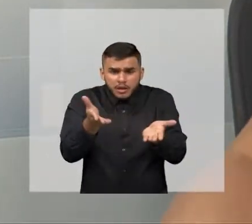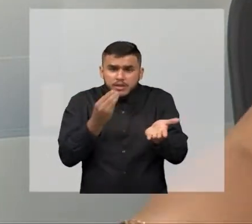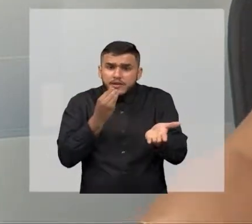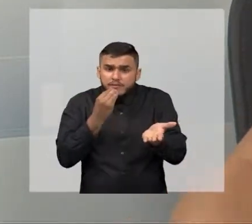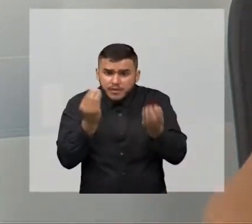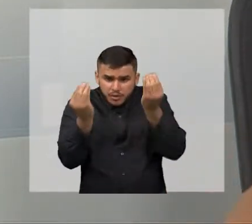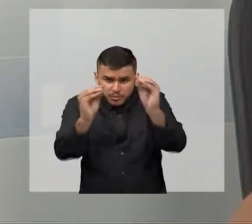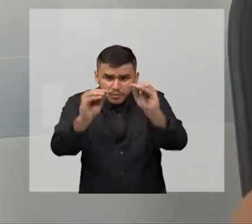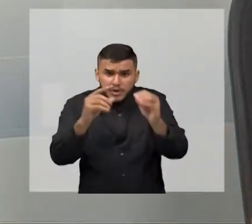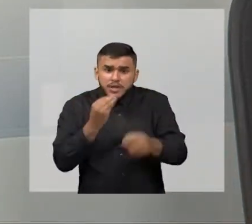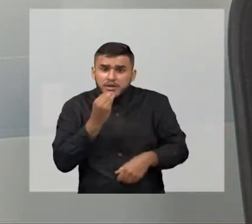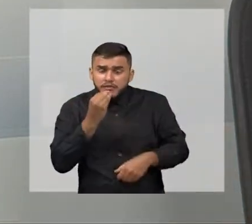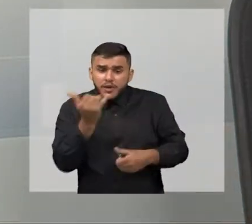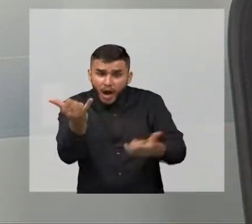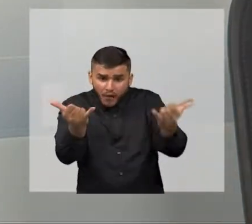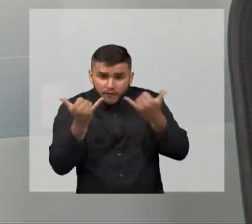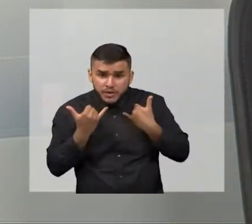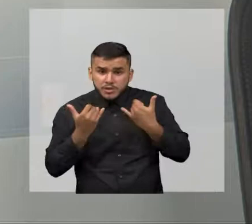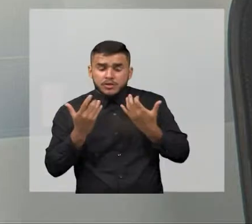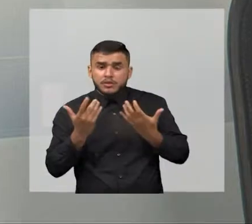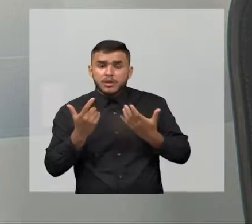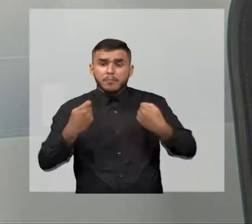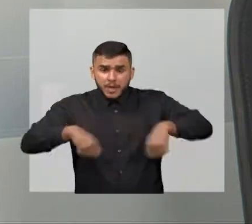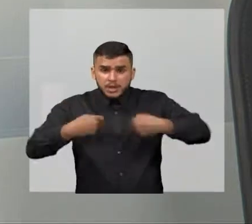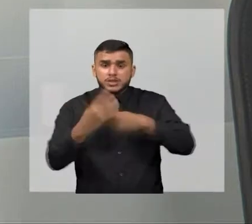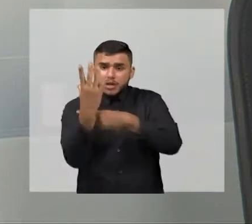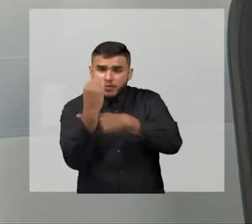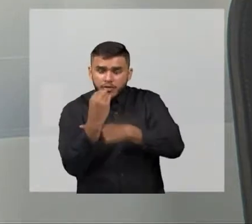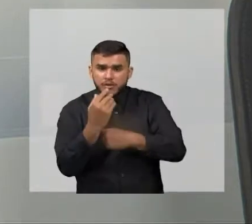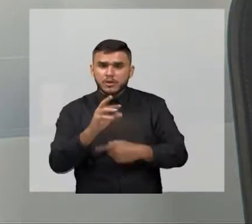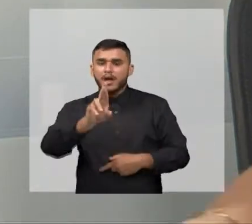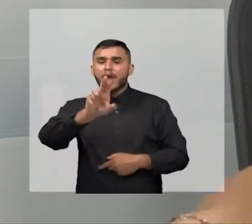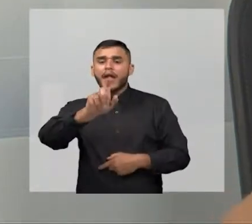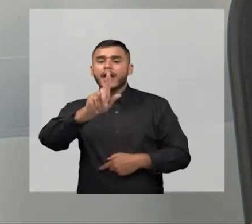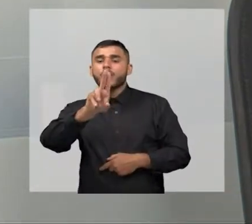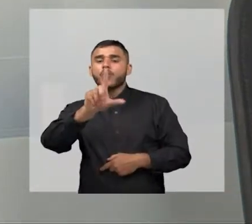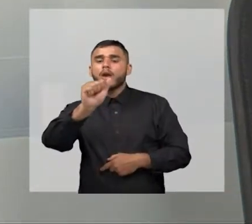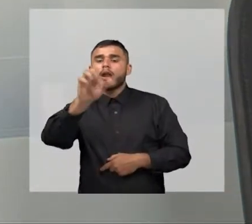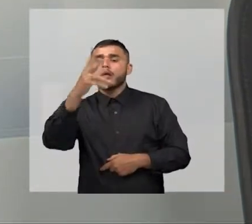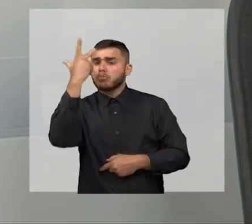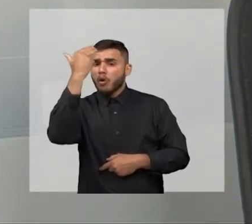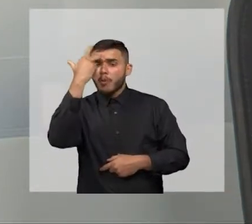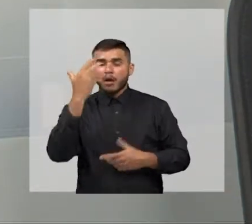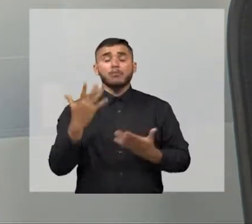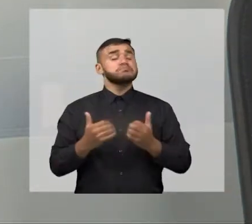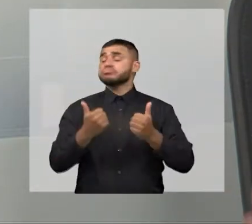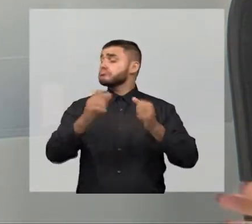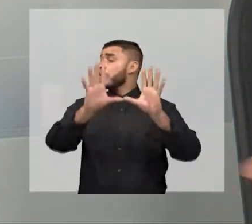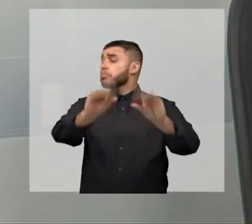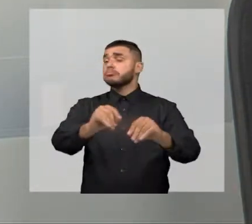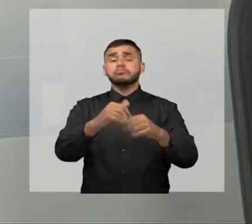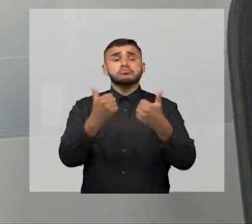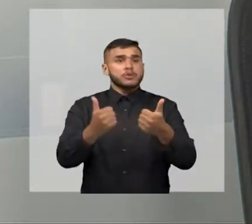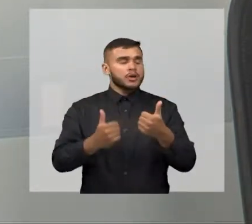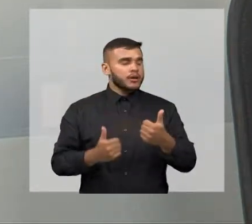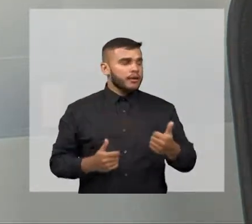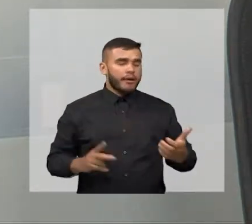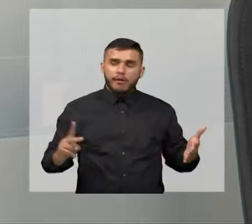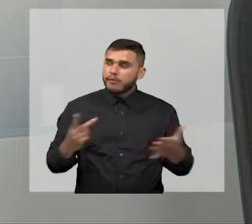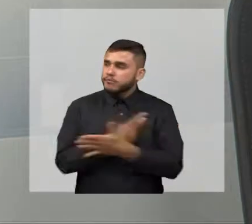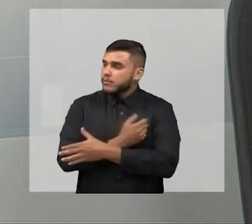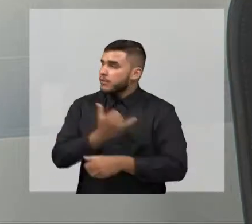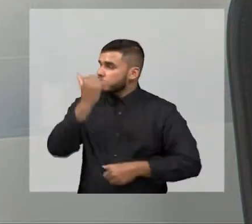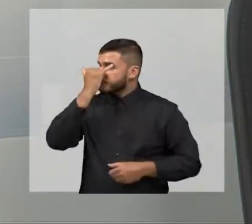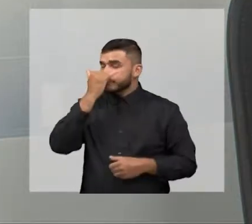falta biometria. Com certeza. Ao lugar de botar É. simplesmente situação regular. É. Então, foi mais ou menos isso aí que E me depois